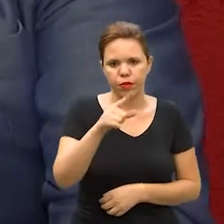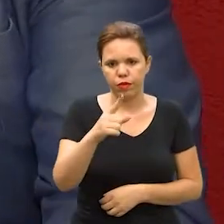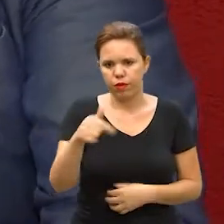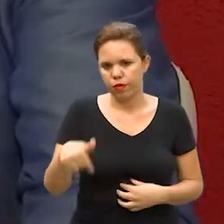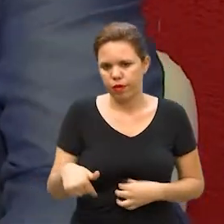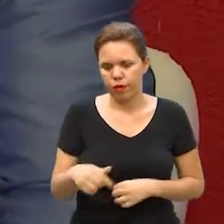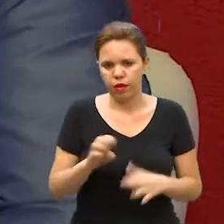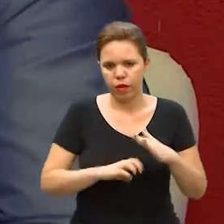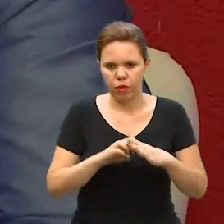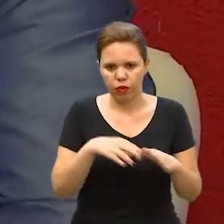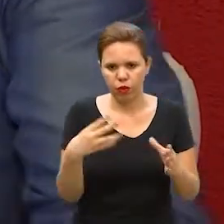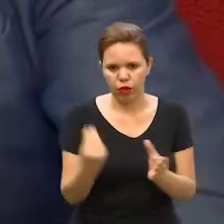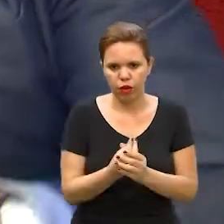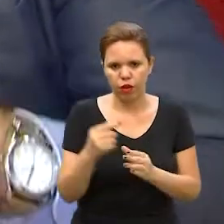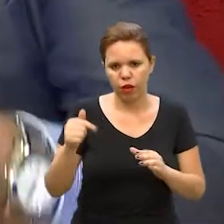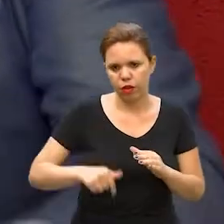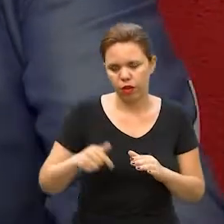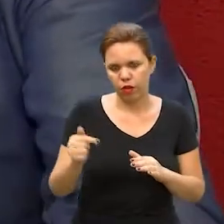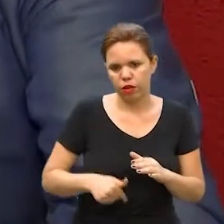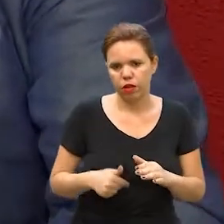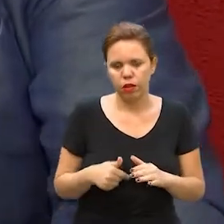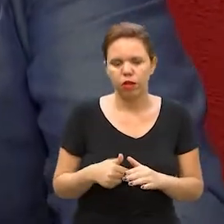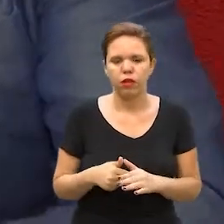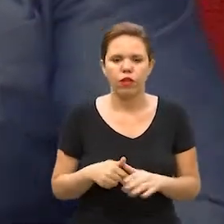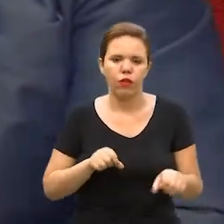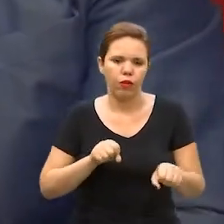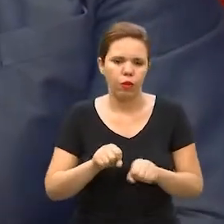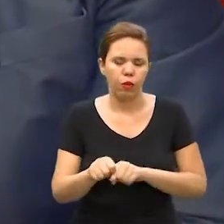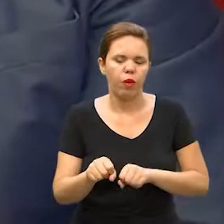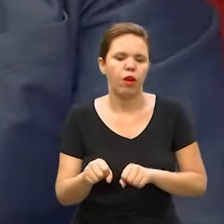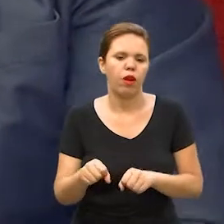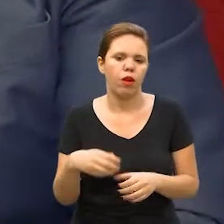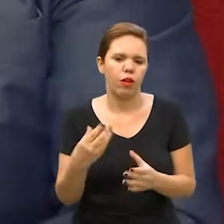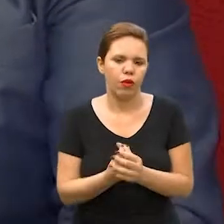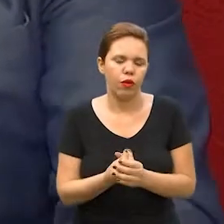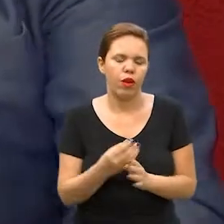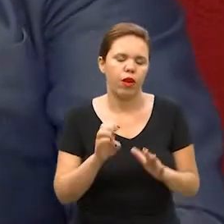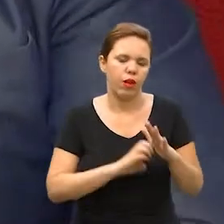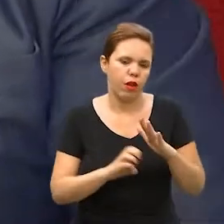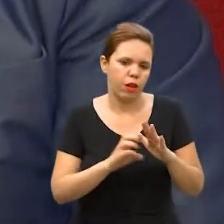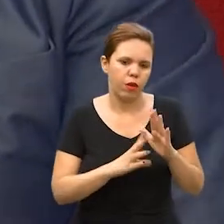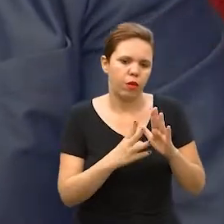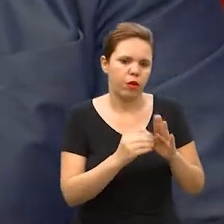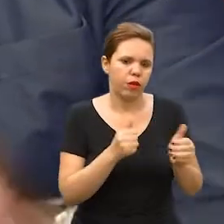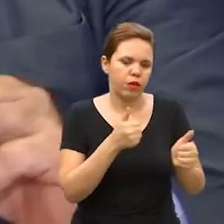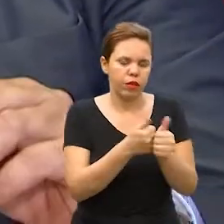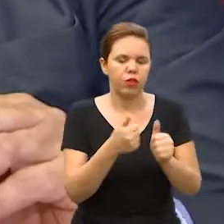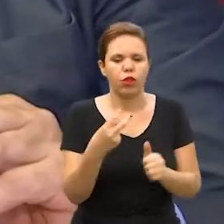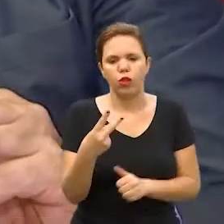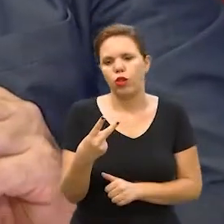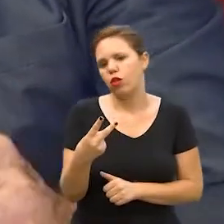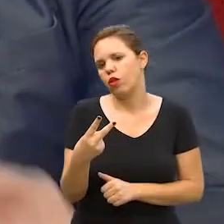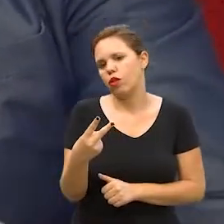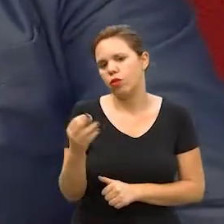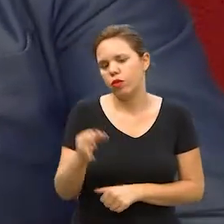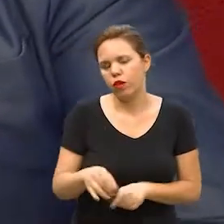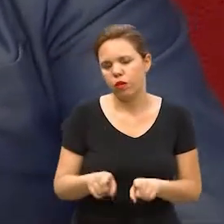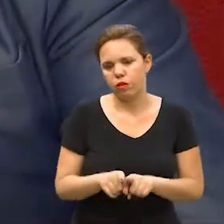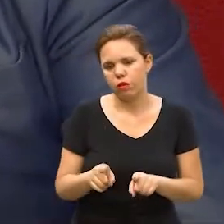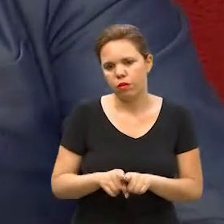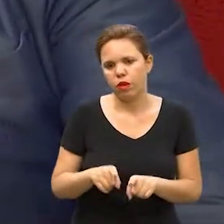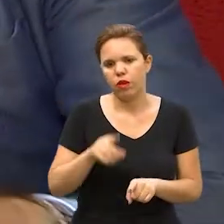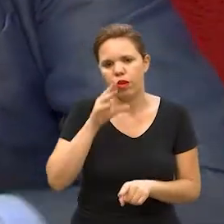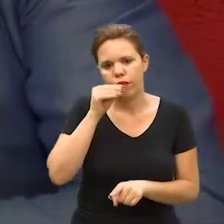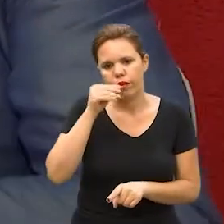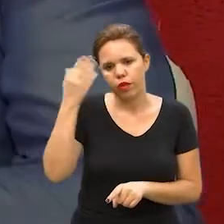são empresas que foram incubadas aqui, graduaram e nós chamamos de empresa filha. E tem os outros 2% que são ex-servidores